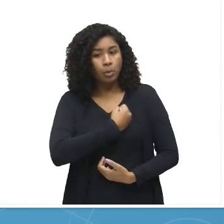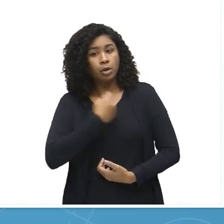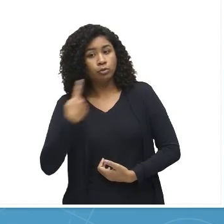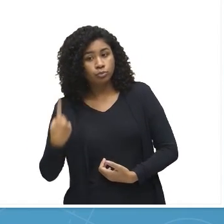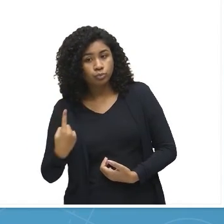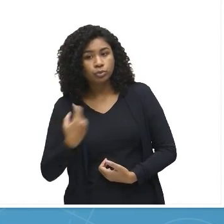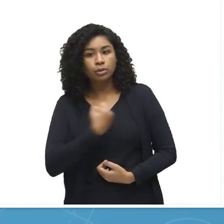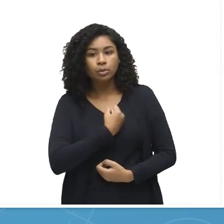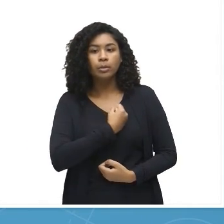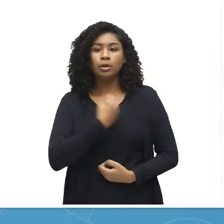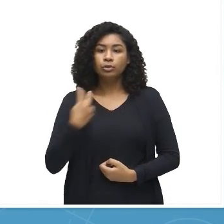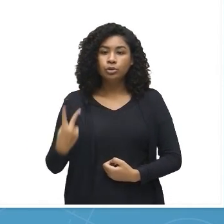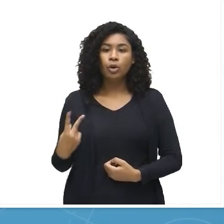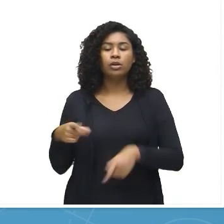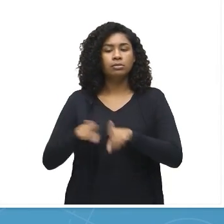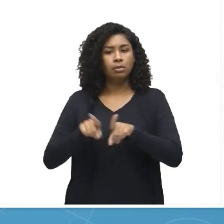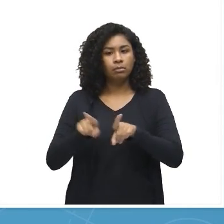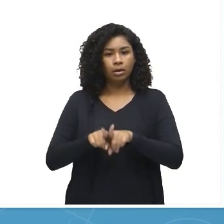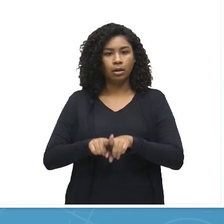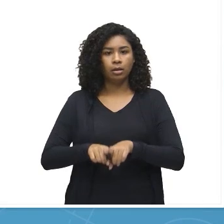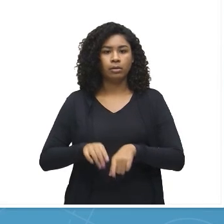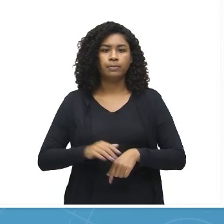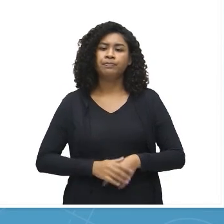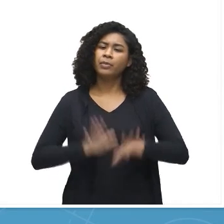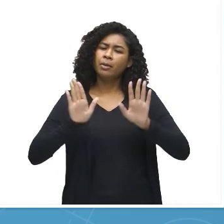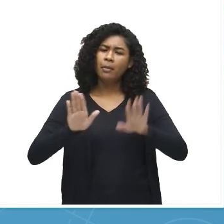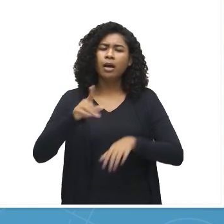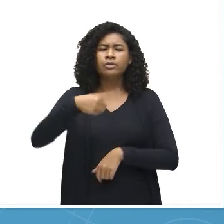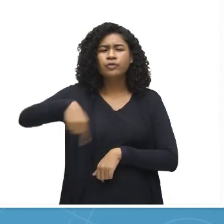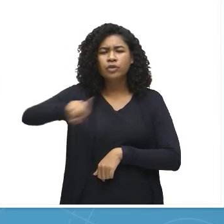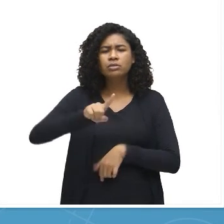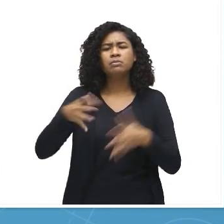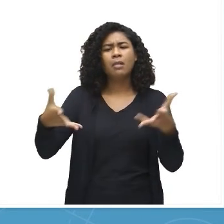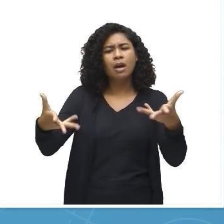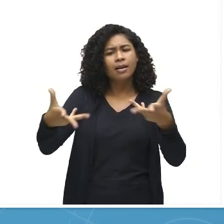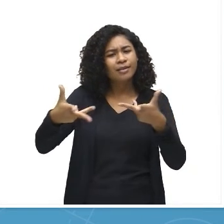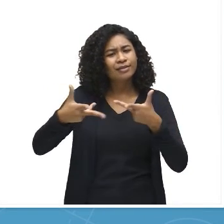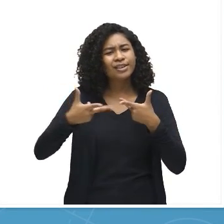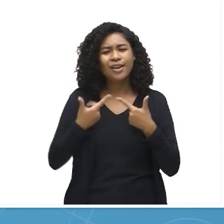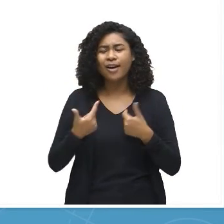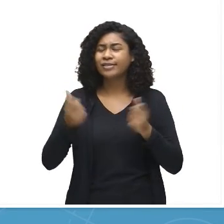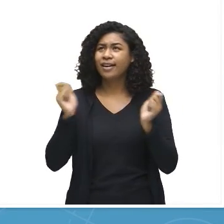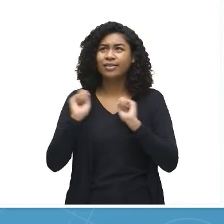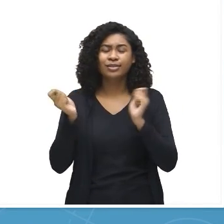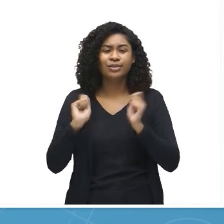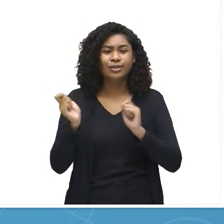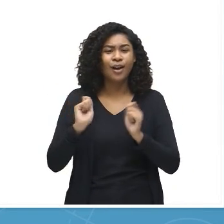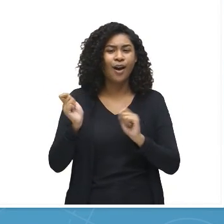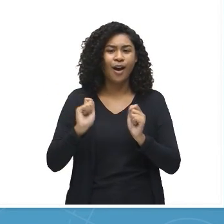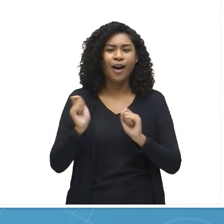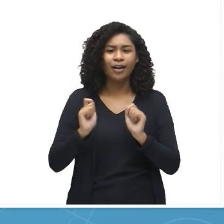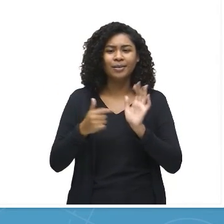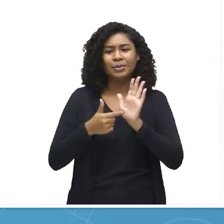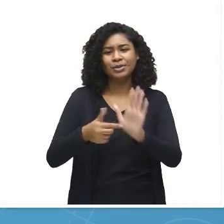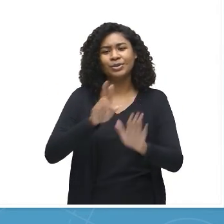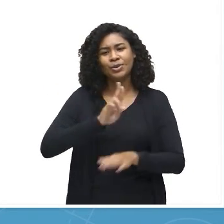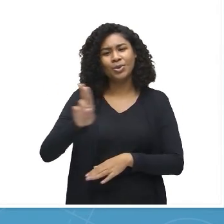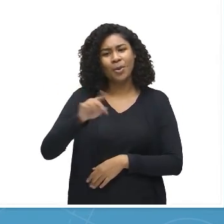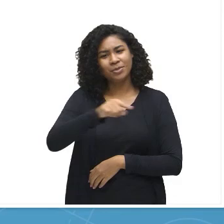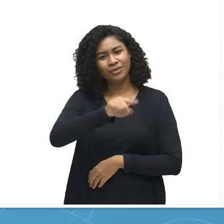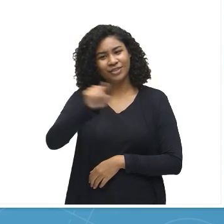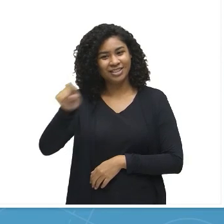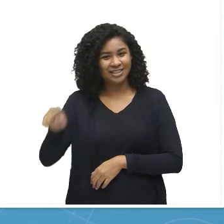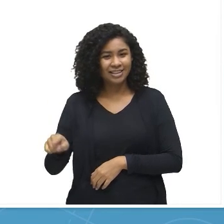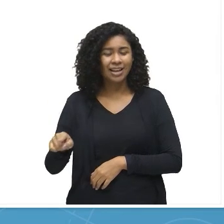a segunda questão. No mais, vocês são maravilhosos, como sempre. A gente adora ver os nomes de vocês. Infelizmente, não dá